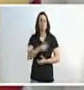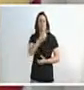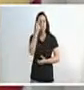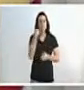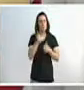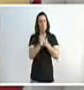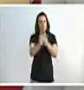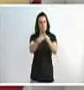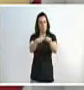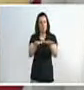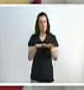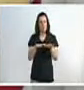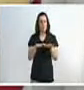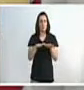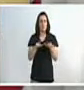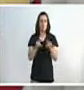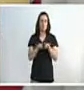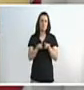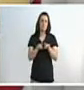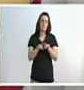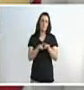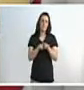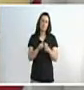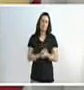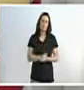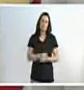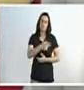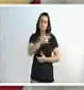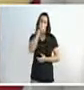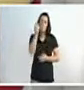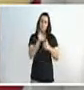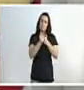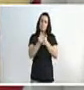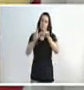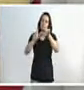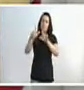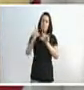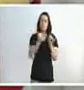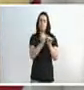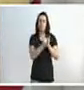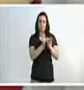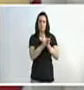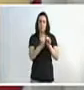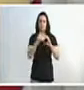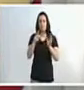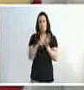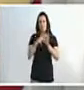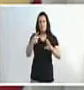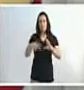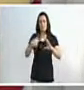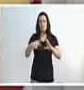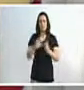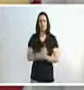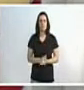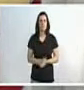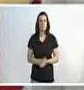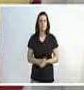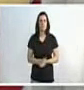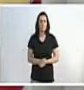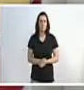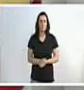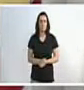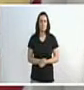aqui no plenário e também quem nos acompanha pelos veículos de comunicação do nosso parlamento. Né, Pedrinho? Está a presença do